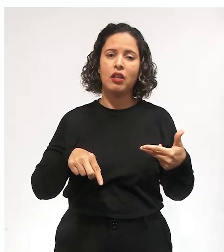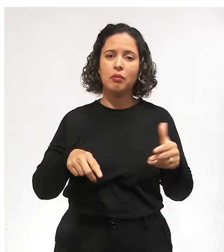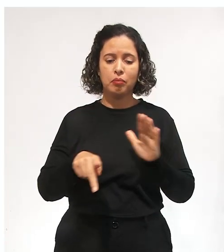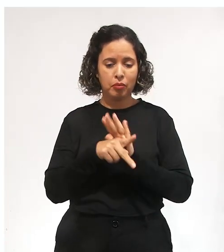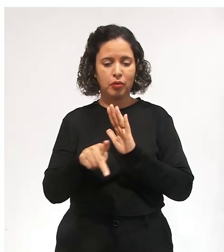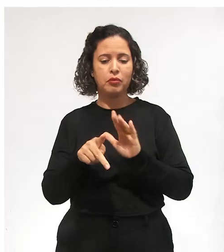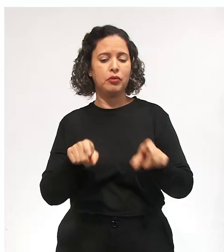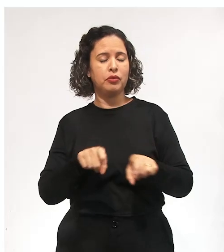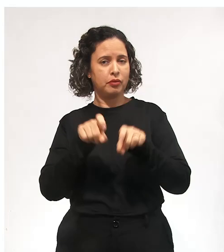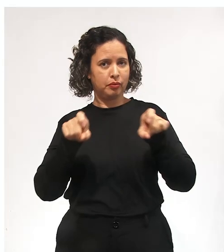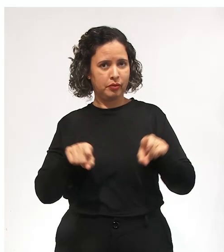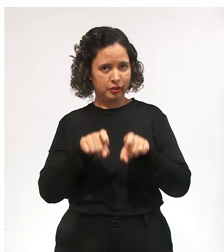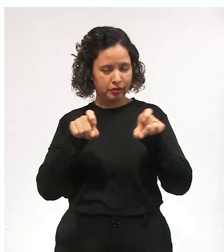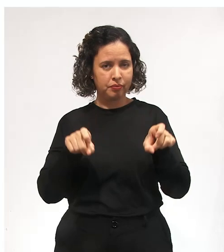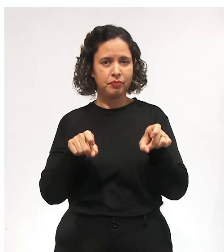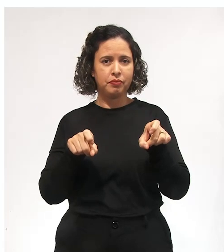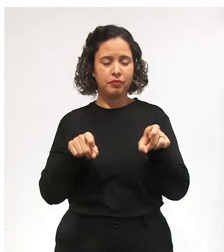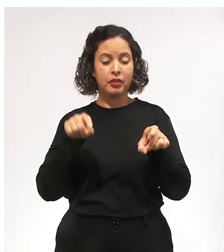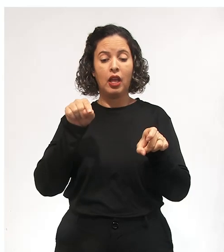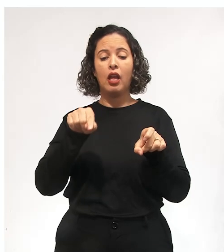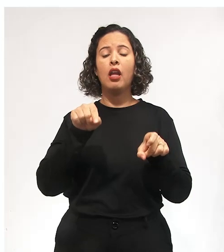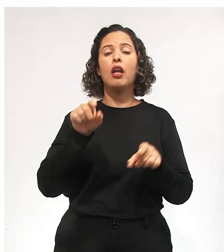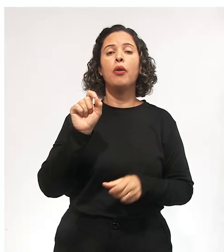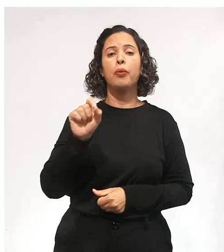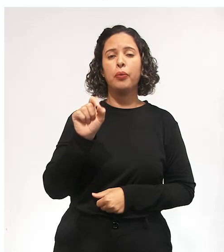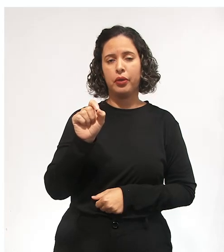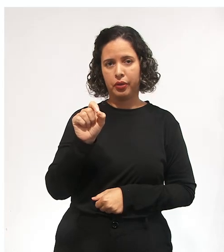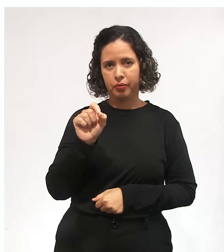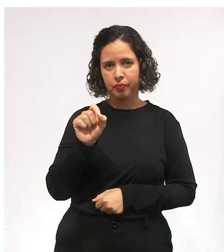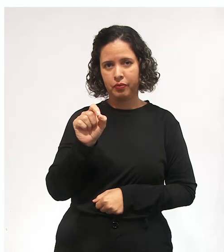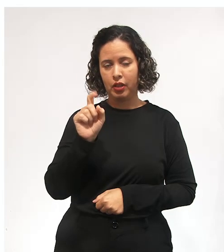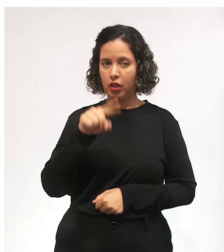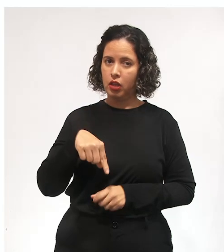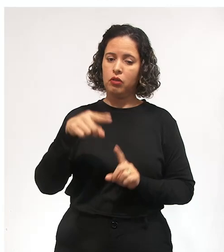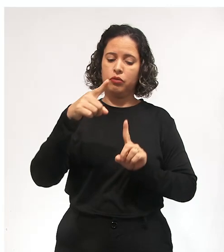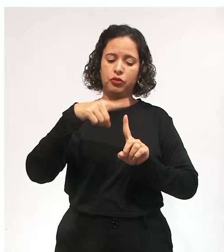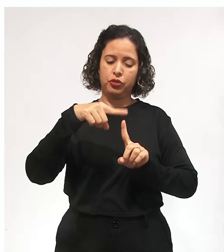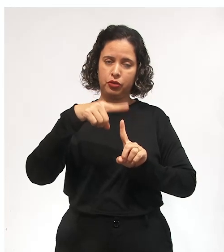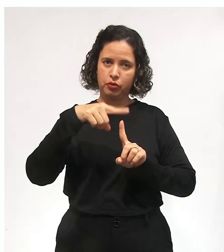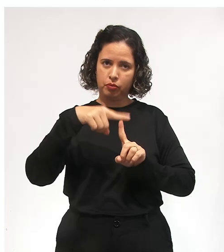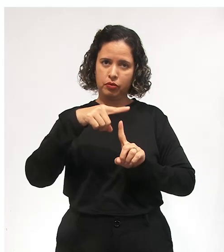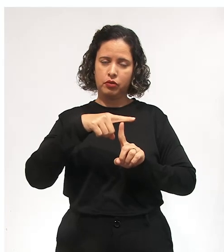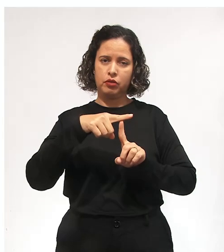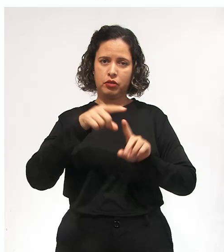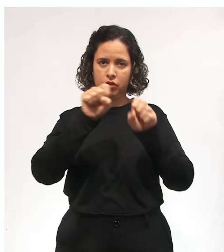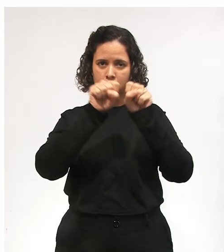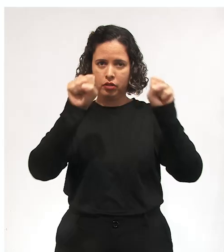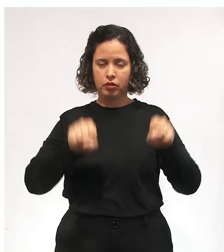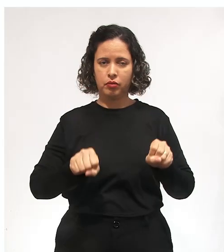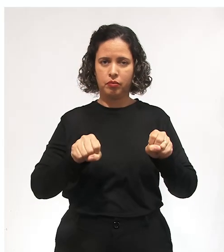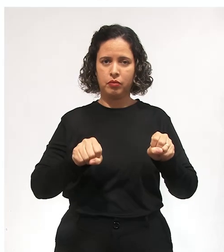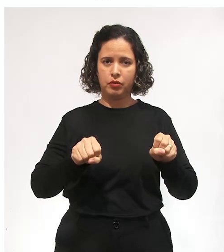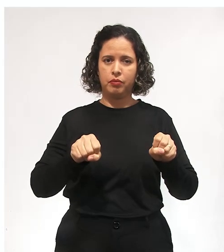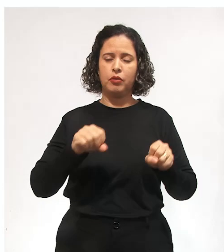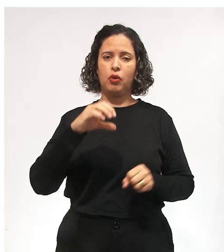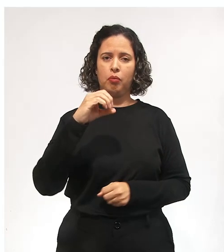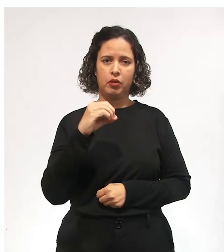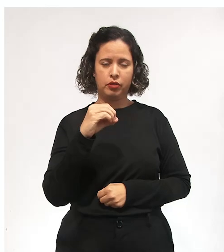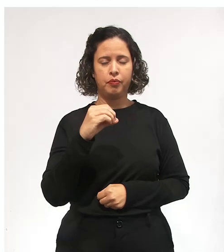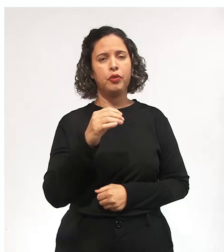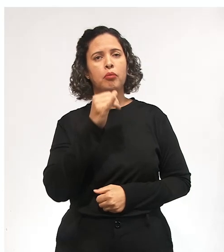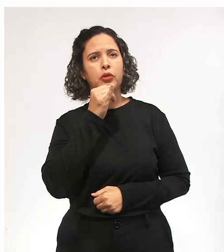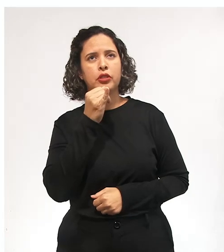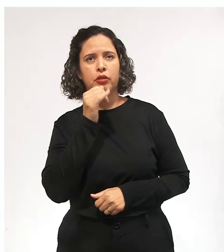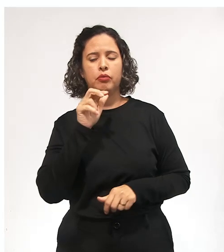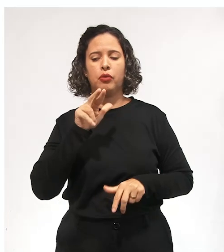do computador. Essa interface gráfica de um tipo de sistema operacional, né? Por exemplo, o Linux tem